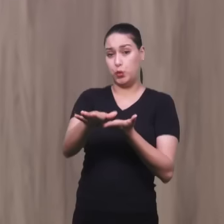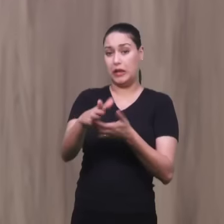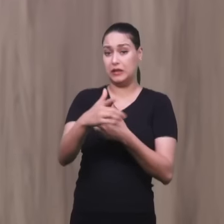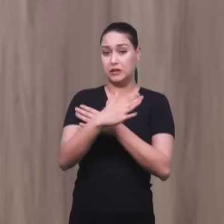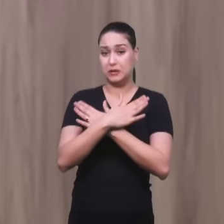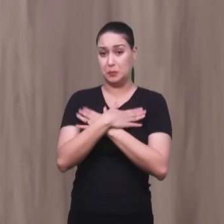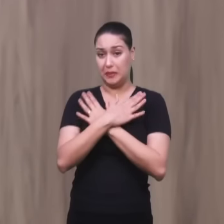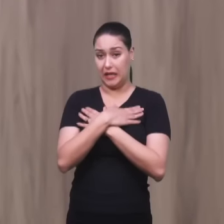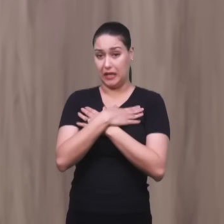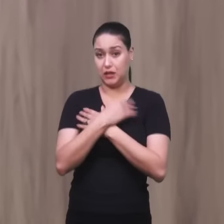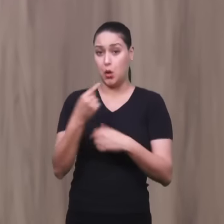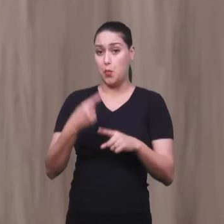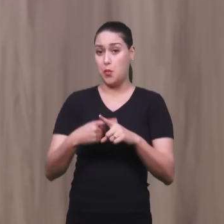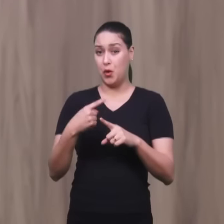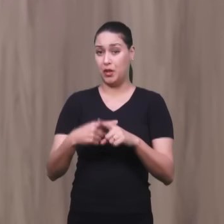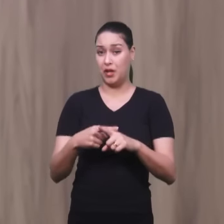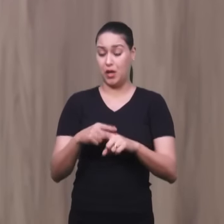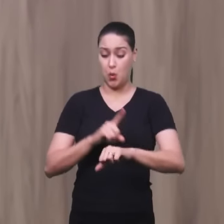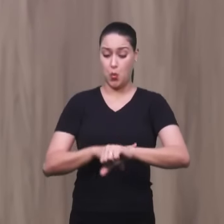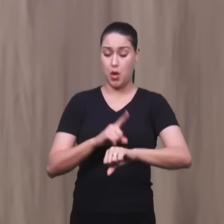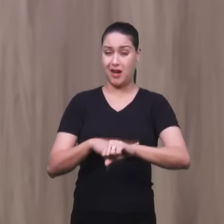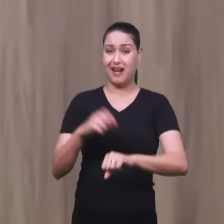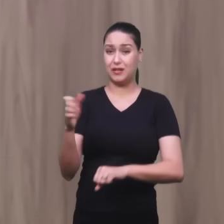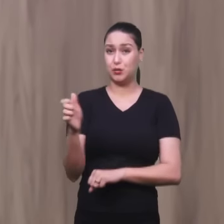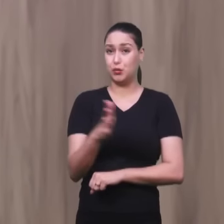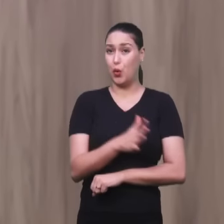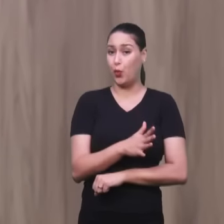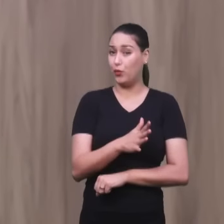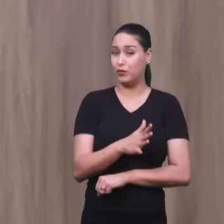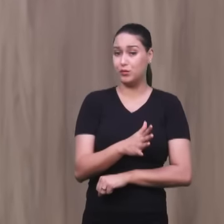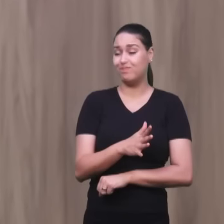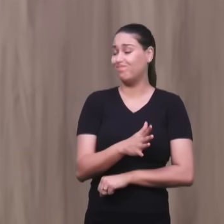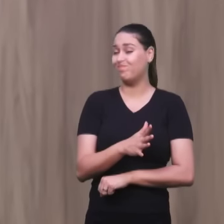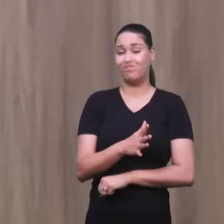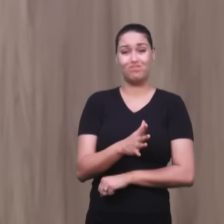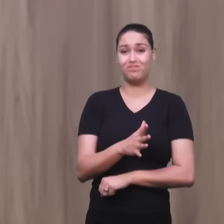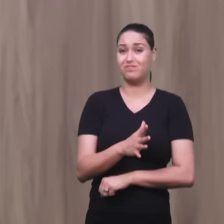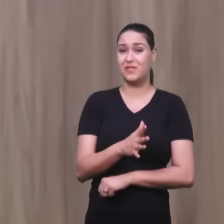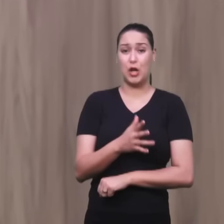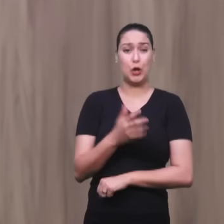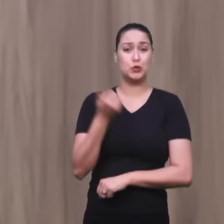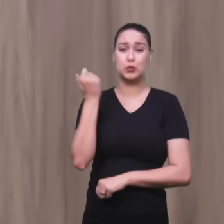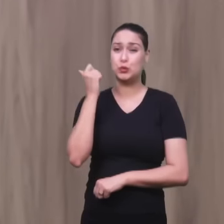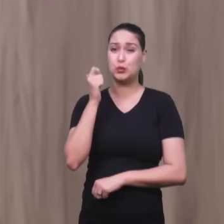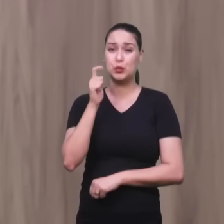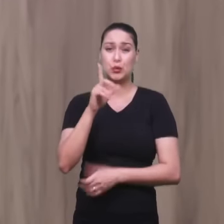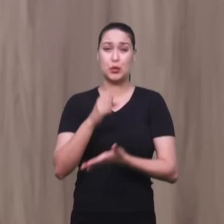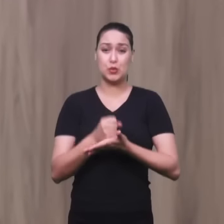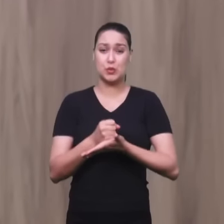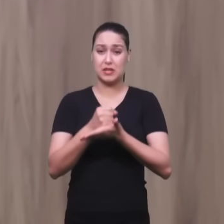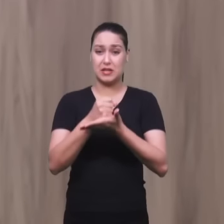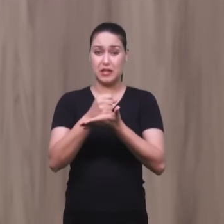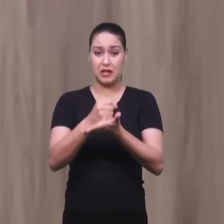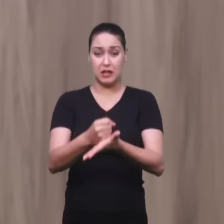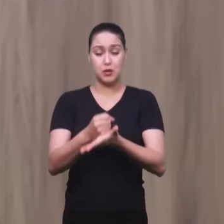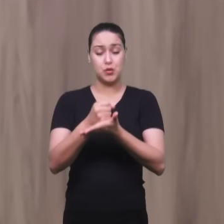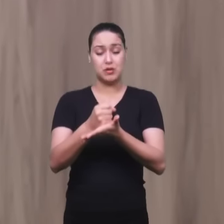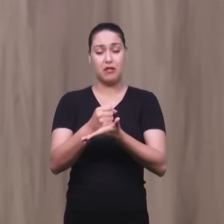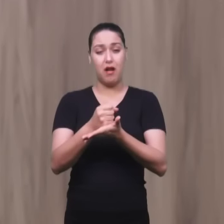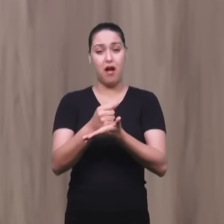trabalho Ela não poderá Dar assistência Ao seu esposo Que está Enfermo O Senhor Deus